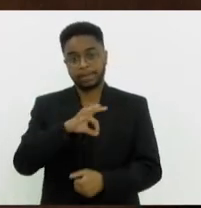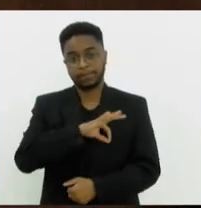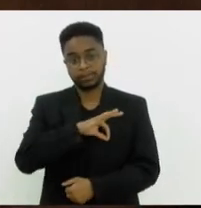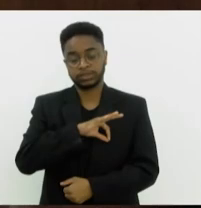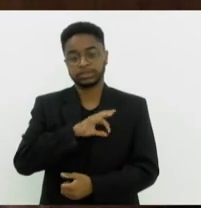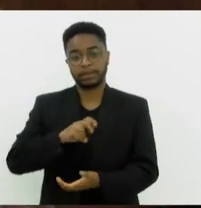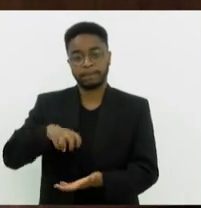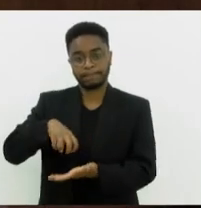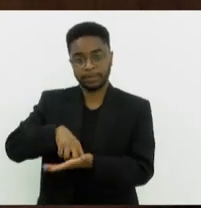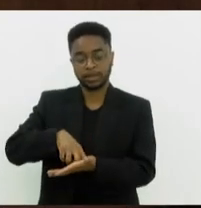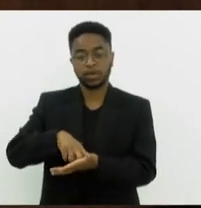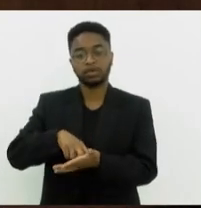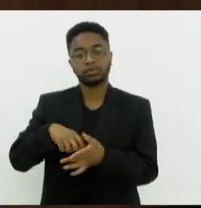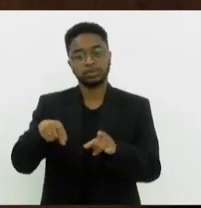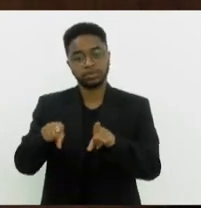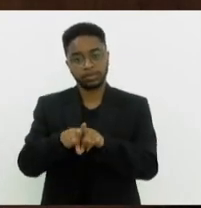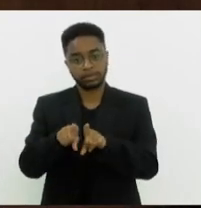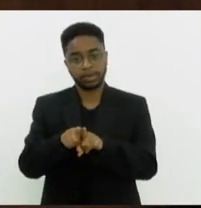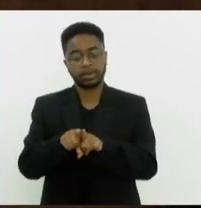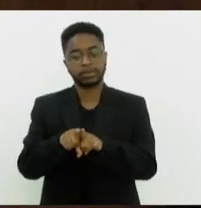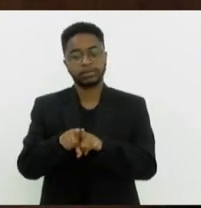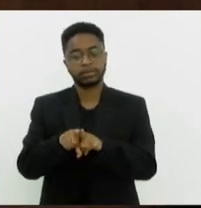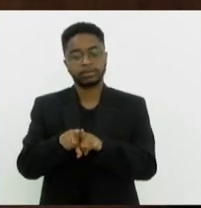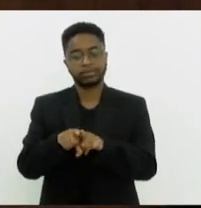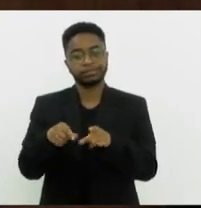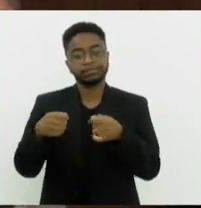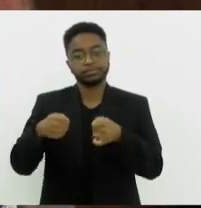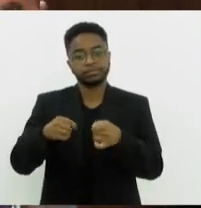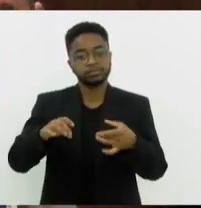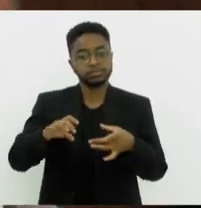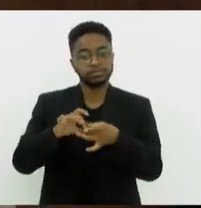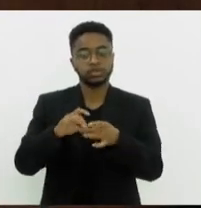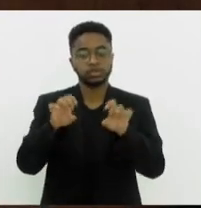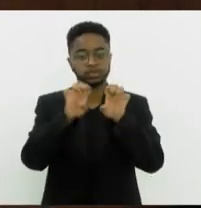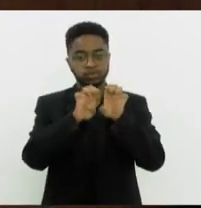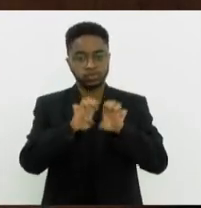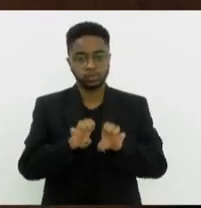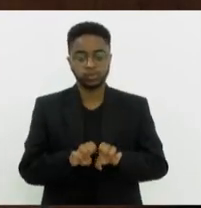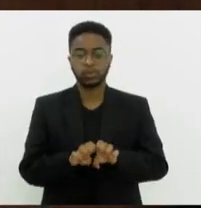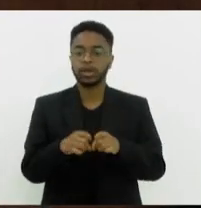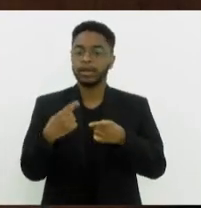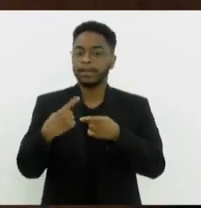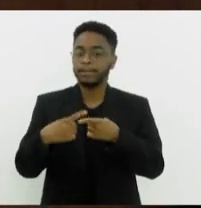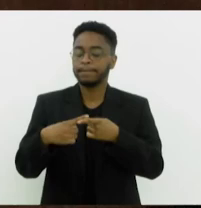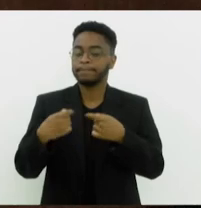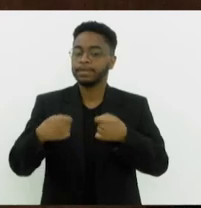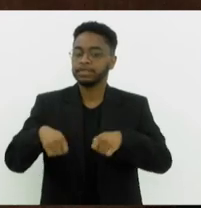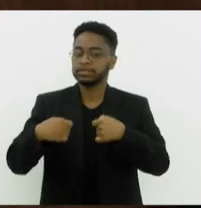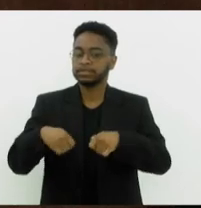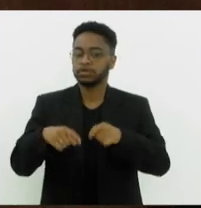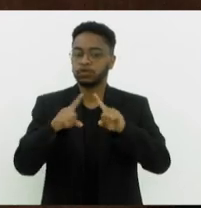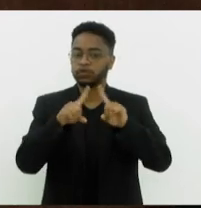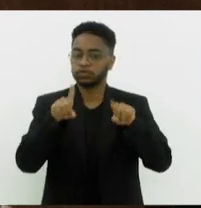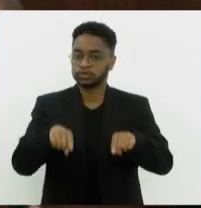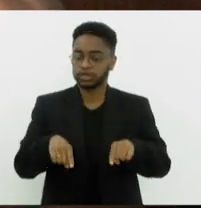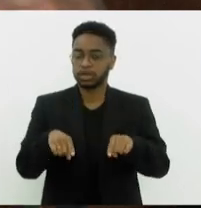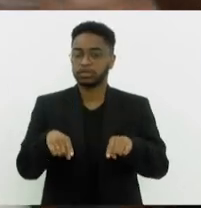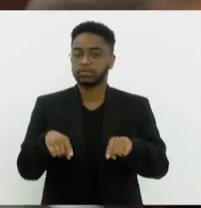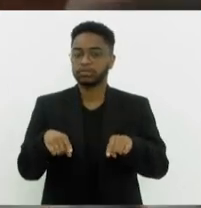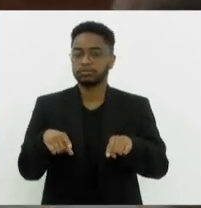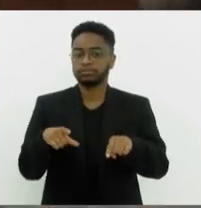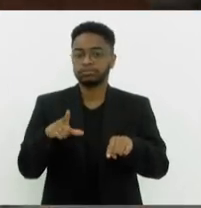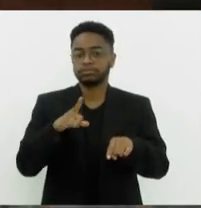Penal também precisa estar estruturada, precisa estar os funcionários com a sua